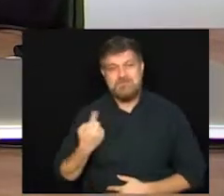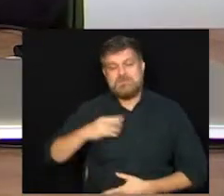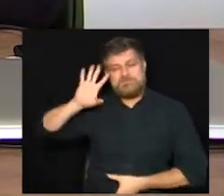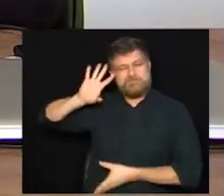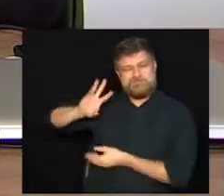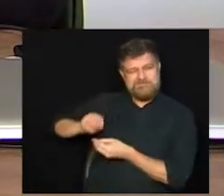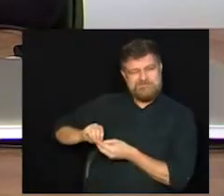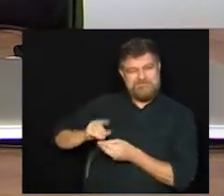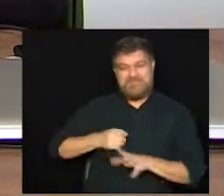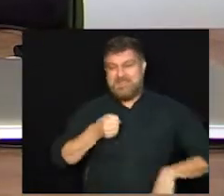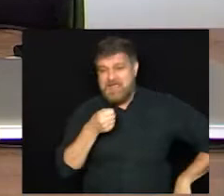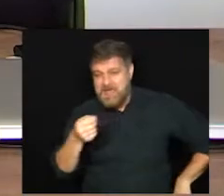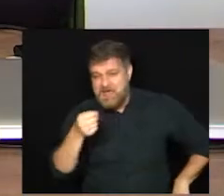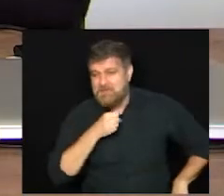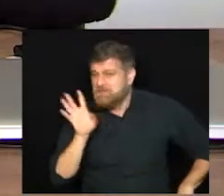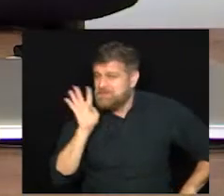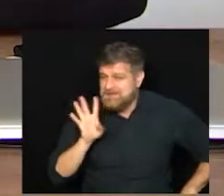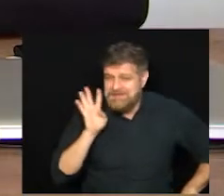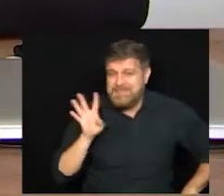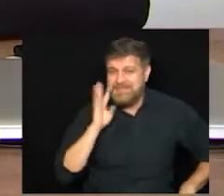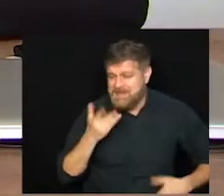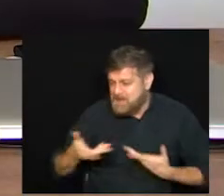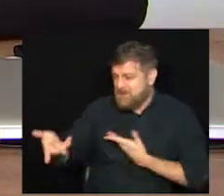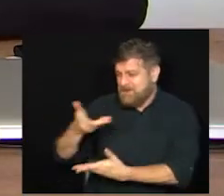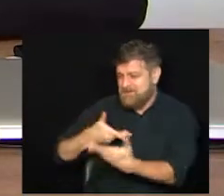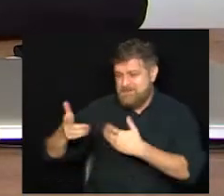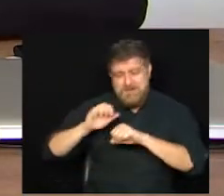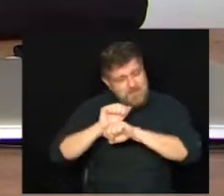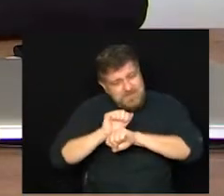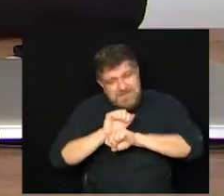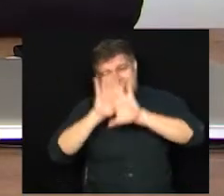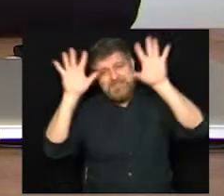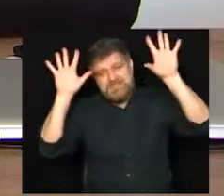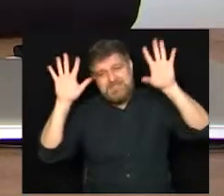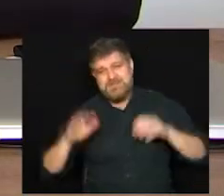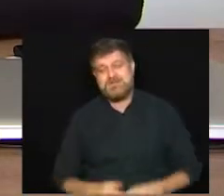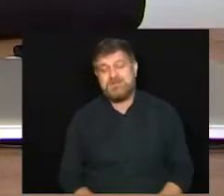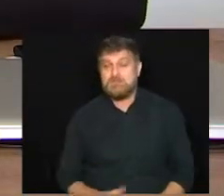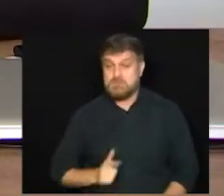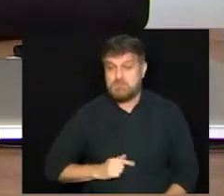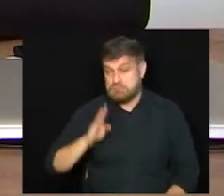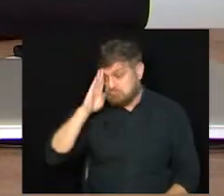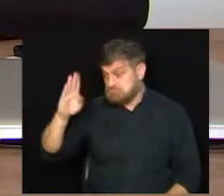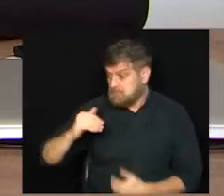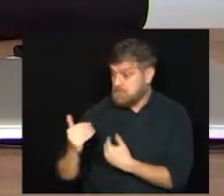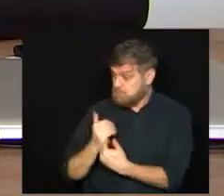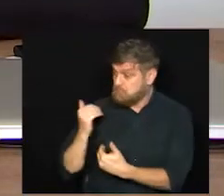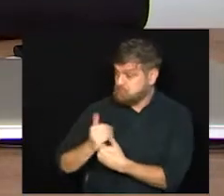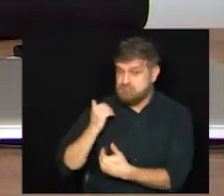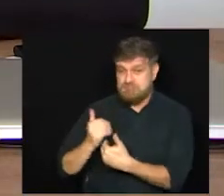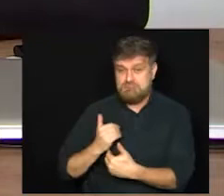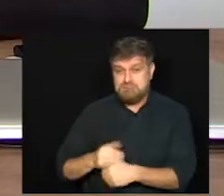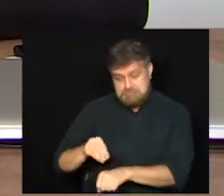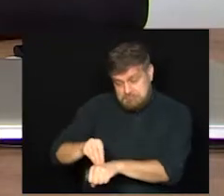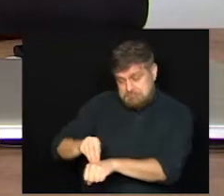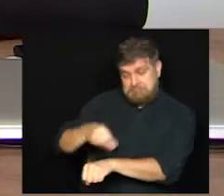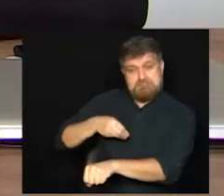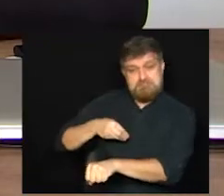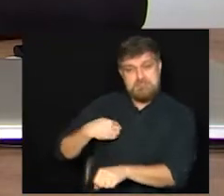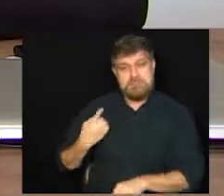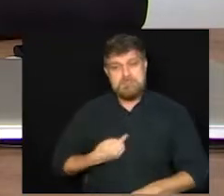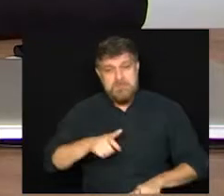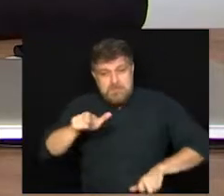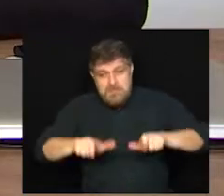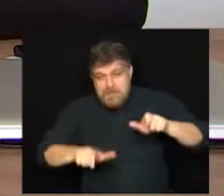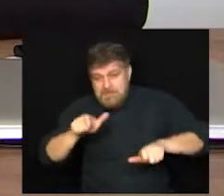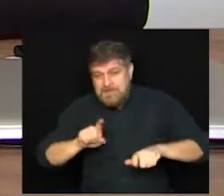aqui a entrevista, muito legal, muito esclarecedora. Bom, as principais orientações aí, as dicas para o pessoal